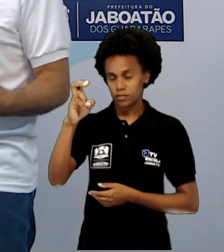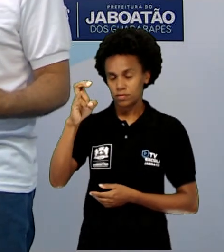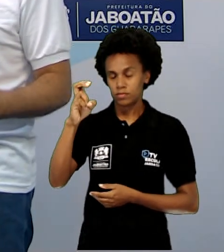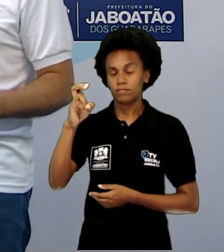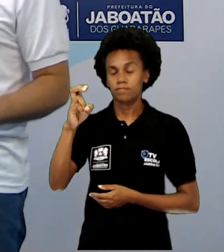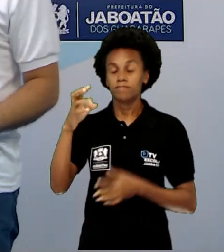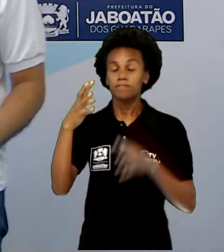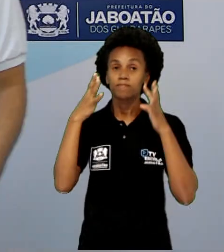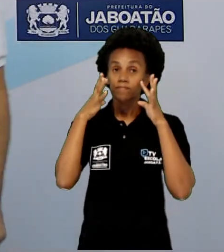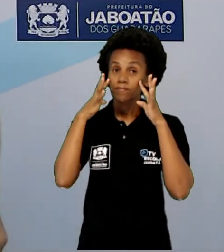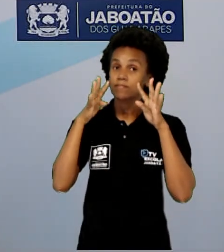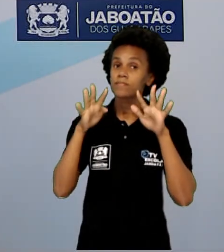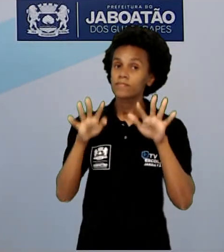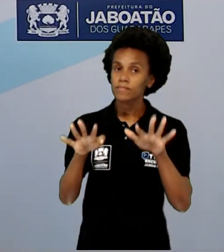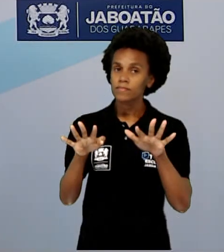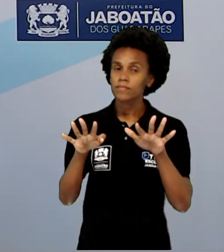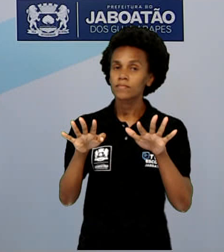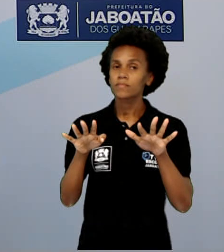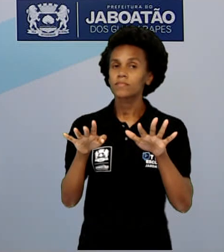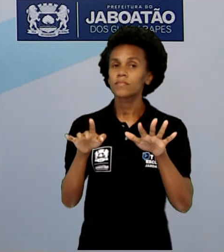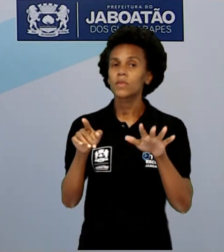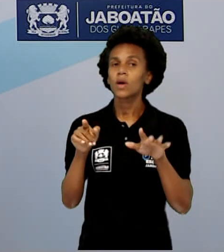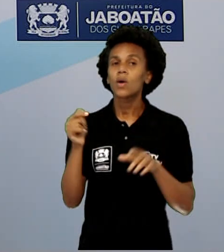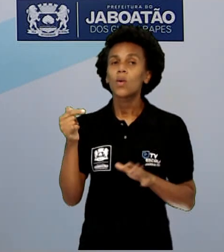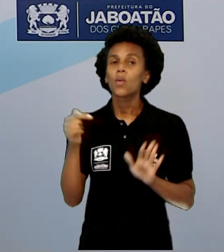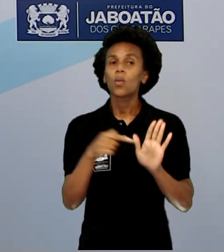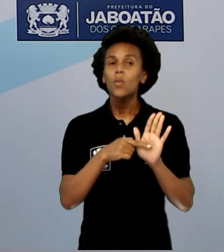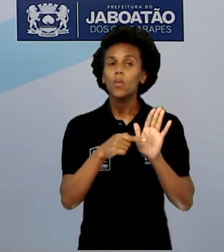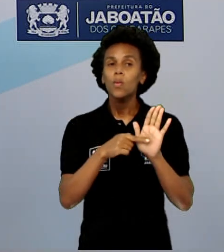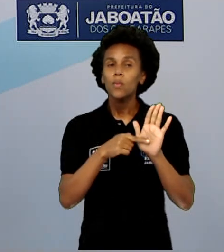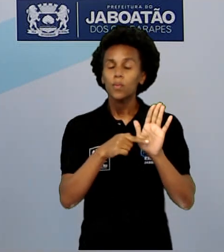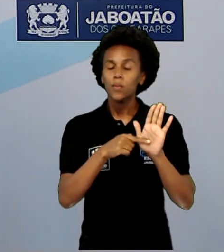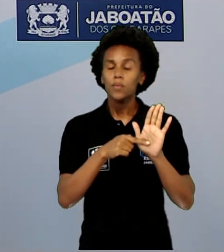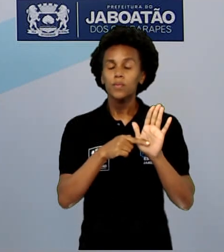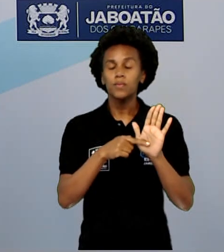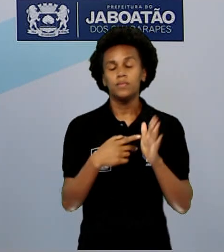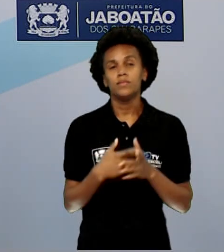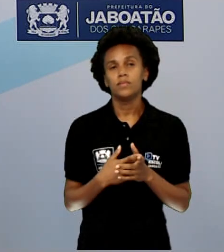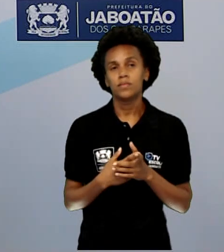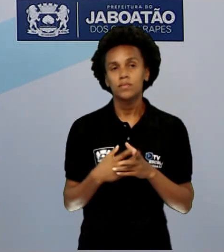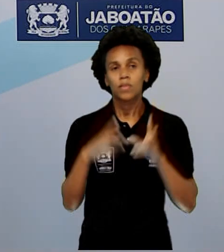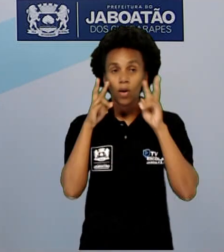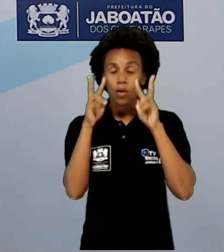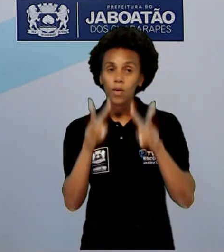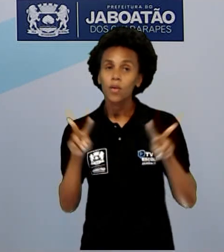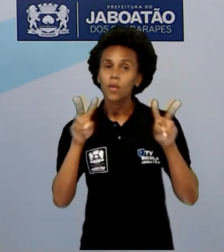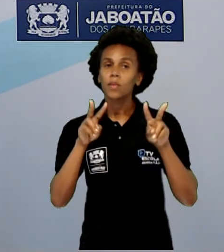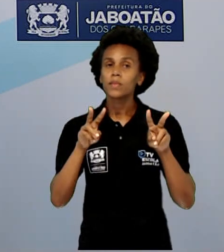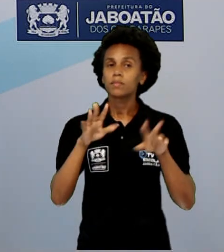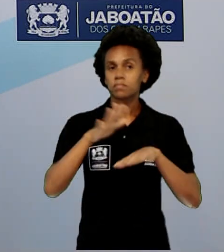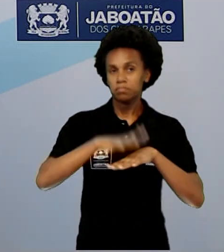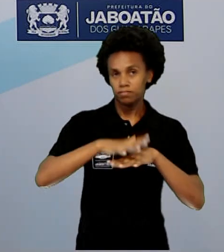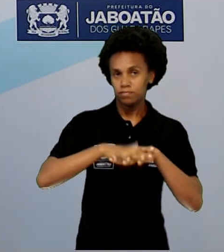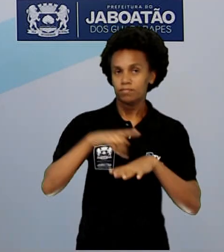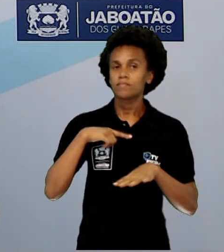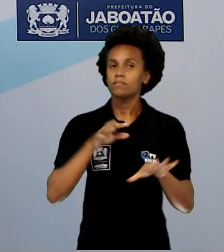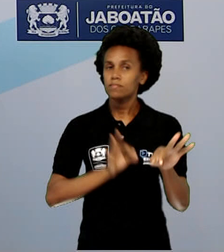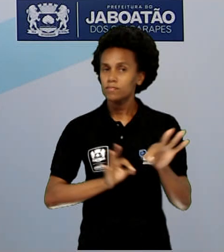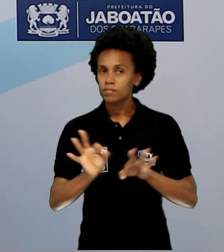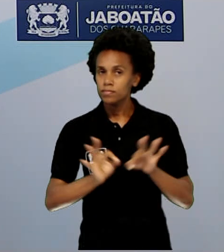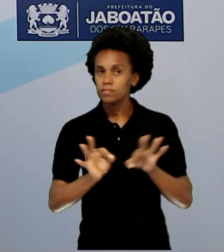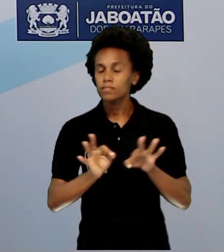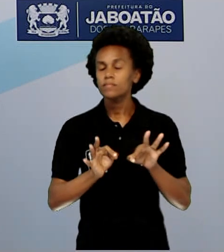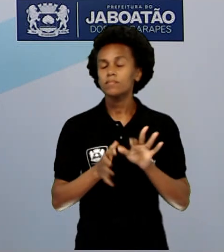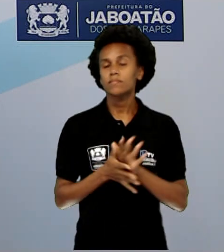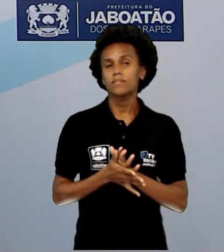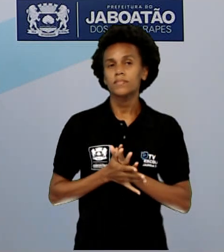atenção maior por conta do sinal. Observe que na matemática tem uma organização, não é de qualquer jeito. Observe que a gente colocou aqui